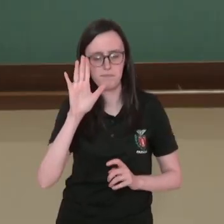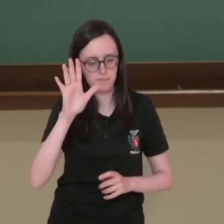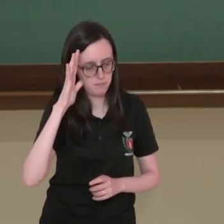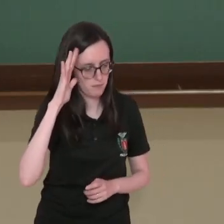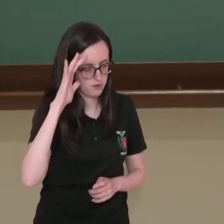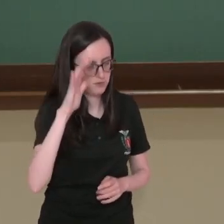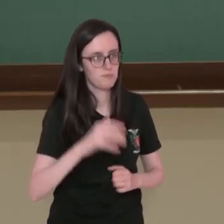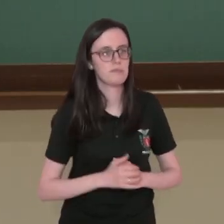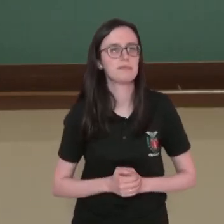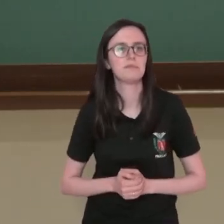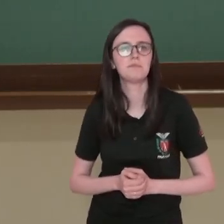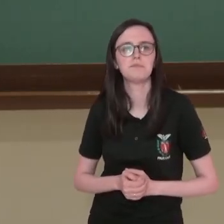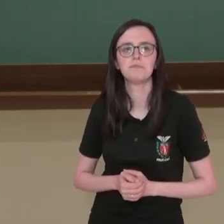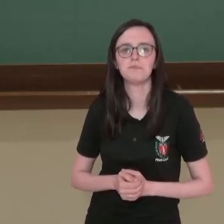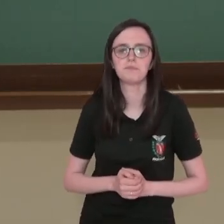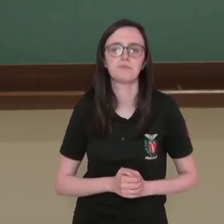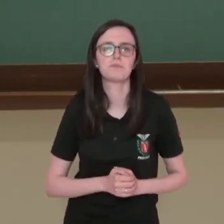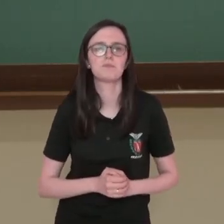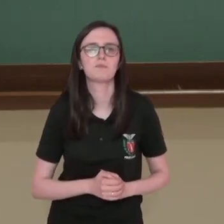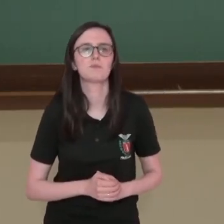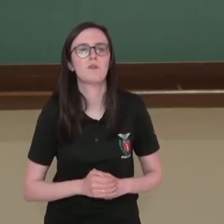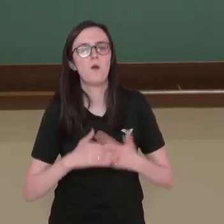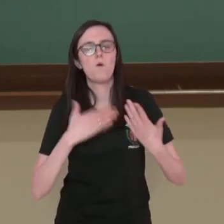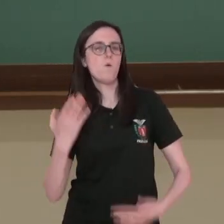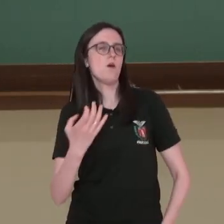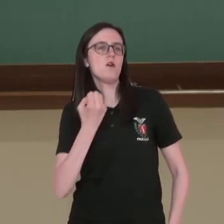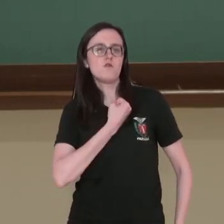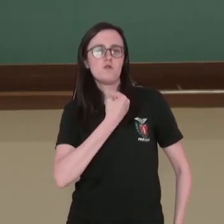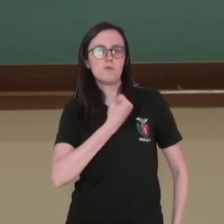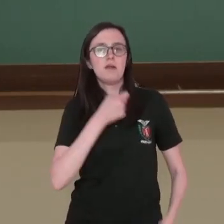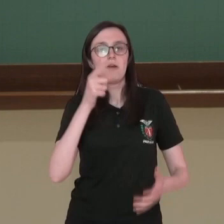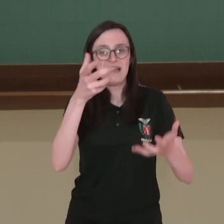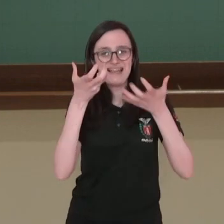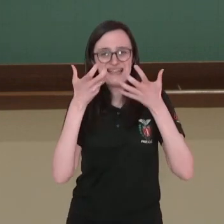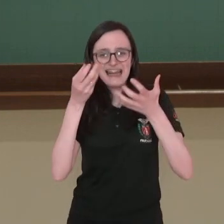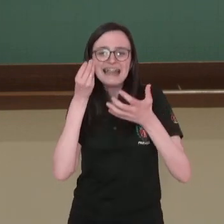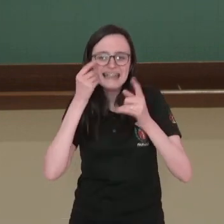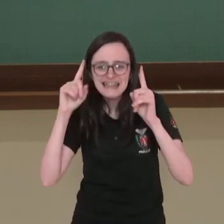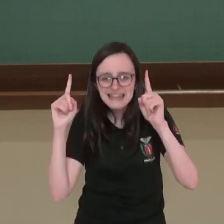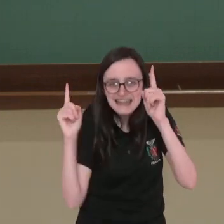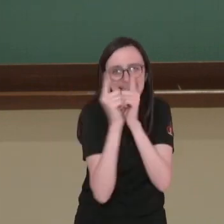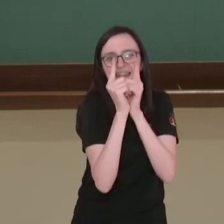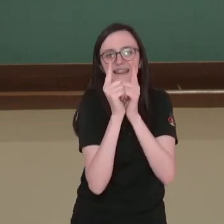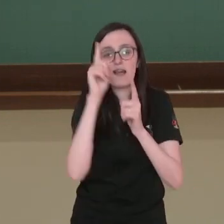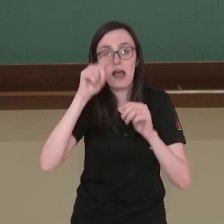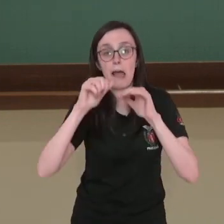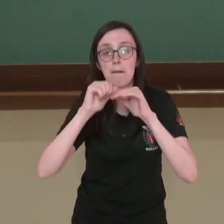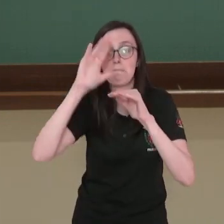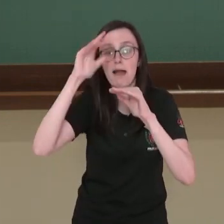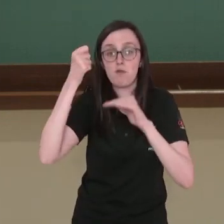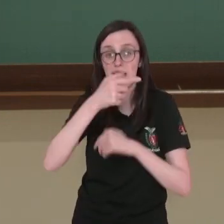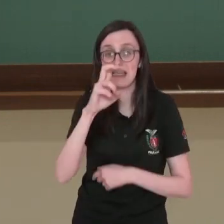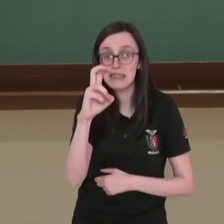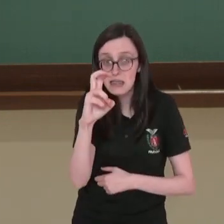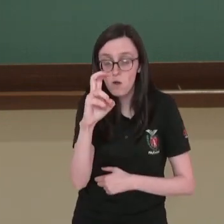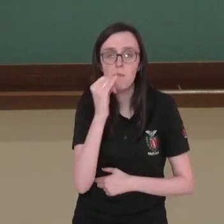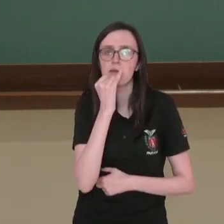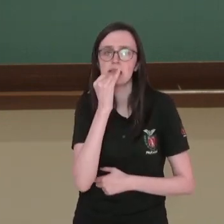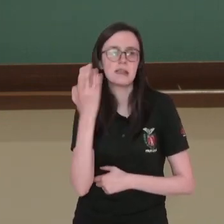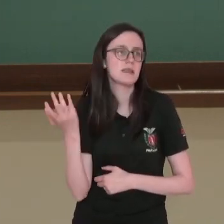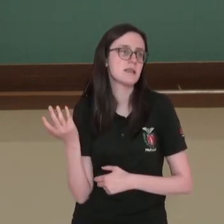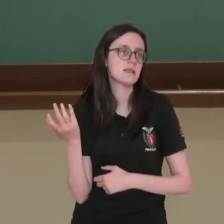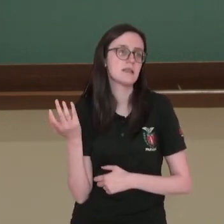combinar? Pessoal, quando o número que você quer arredondar ele é maior que 5, por exemplo, você tem lá